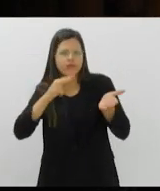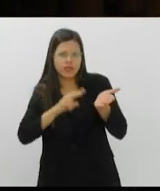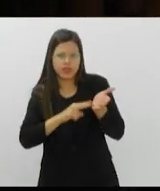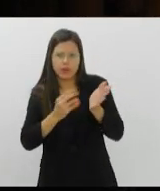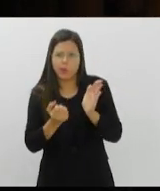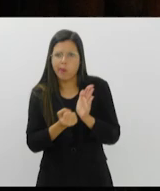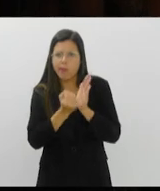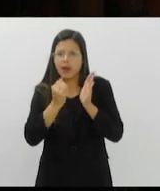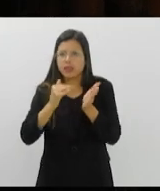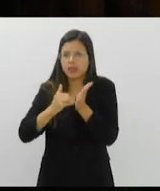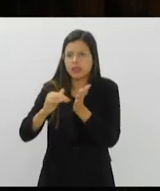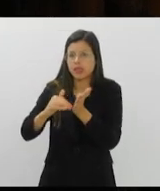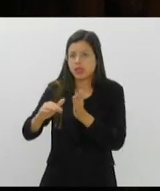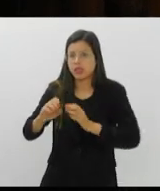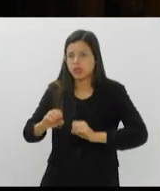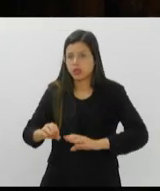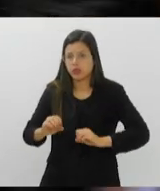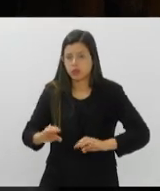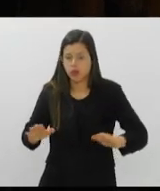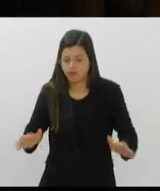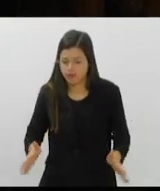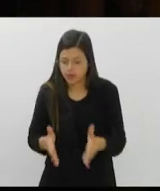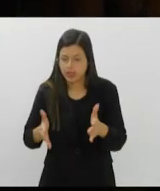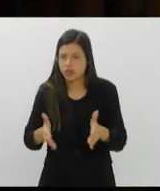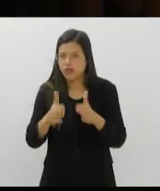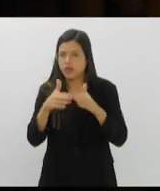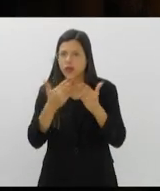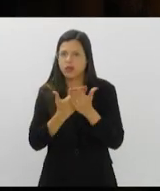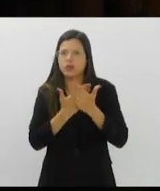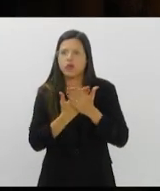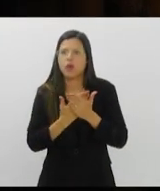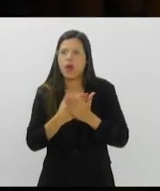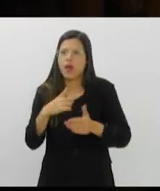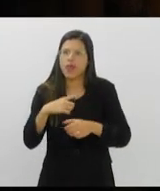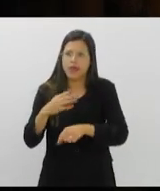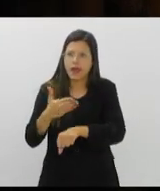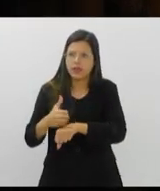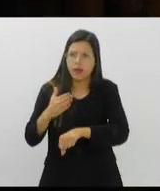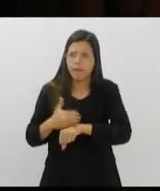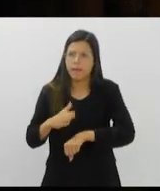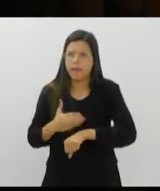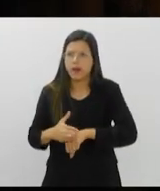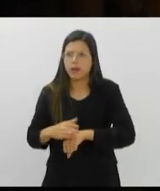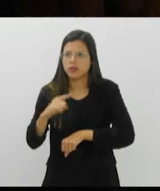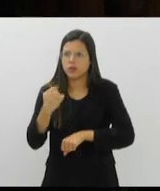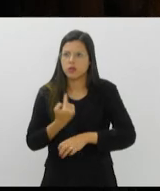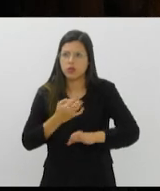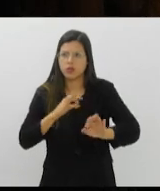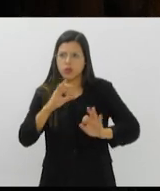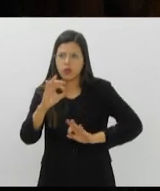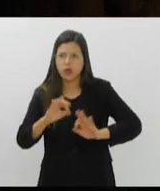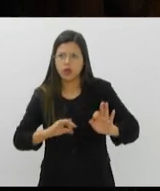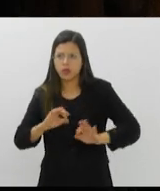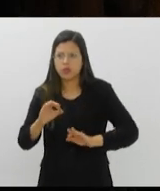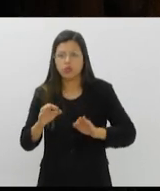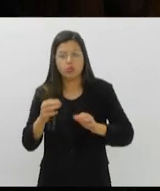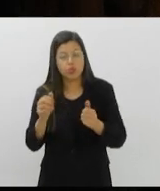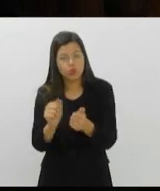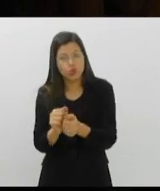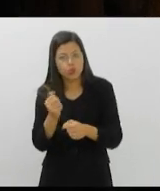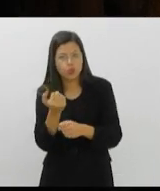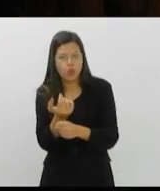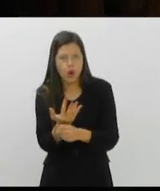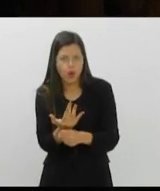Educação possa estimular as escolas a adotarem essas práticas. A gente está organizando esse ano, em conjunto com a UERJ,